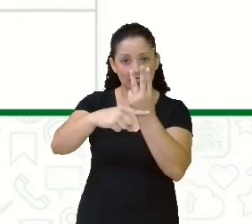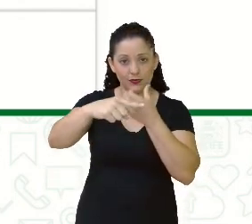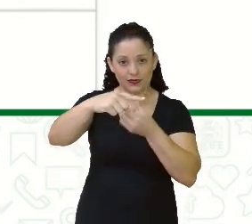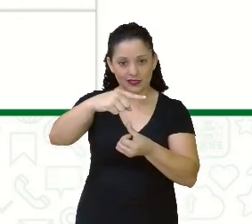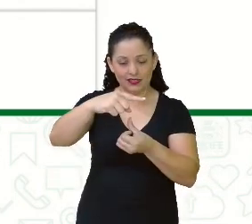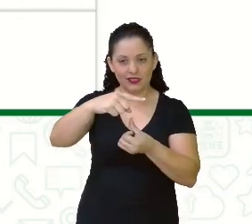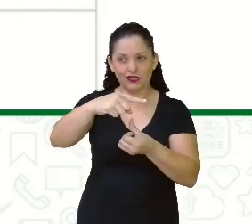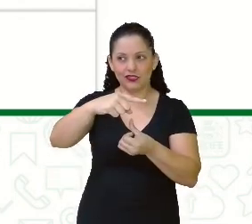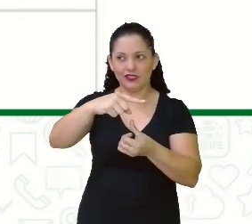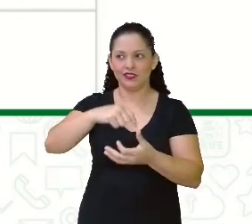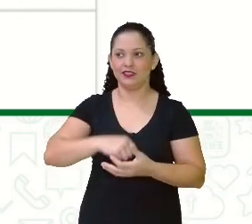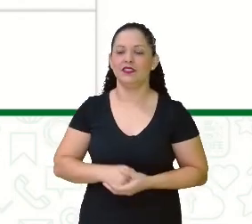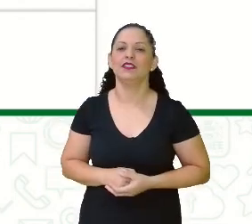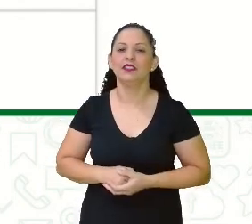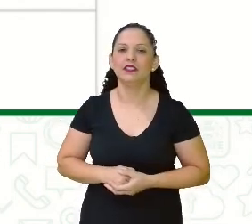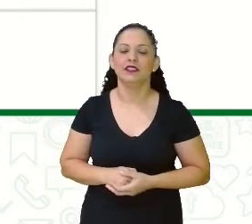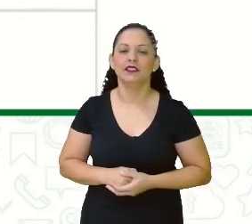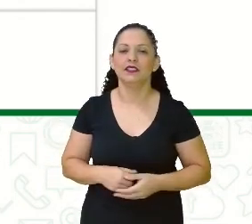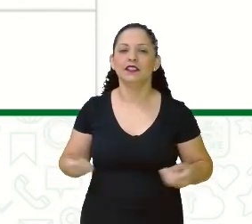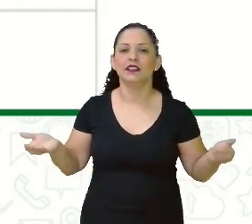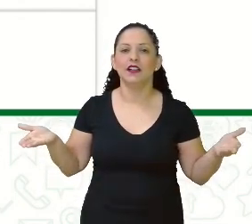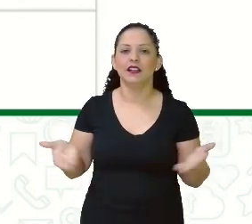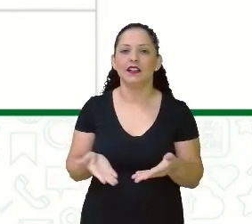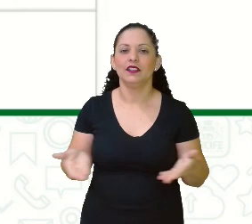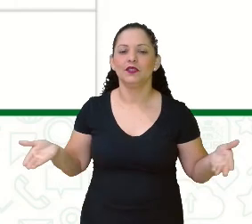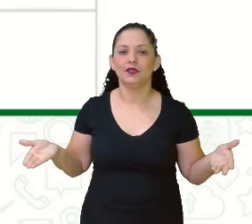3/6. Agora eu tenho